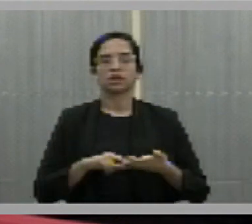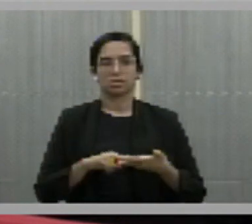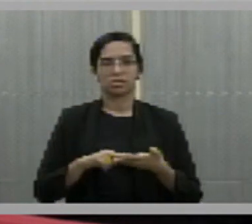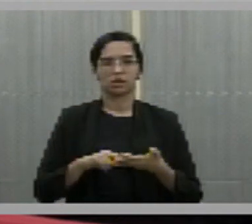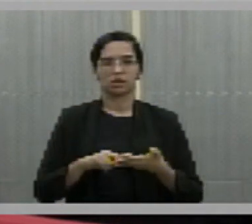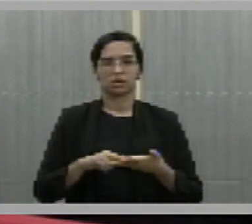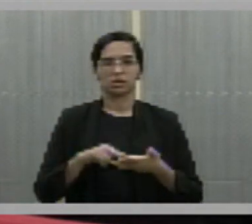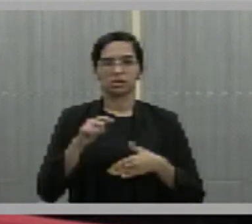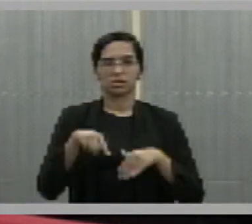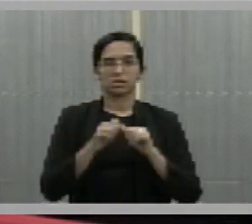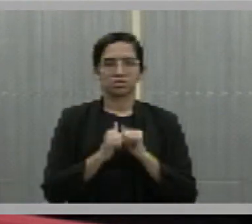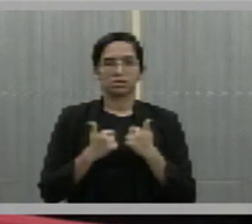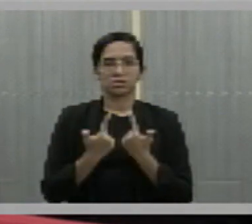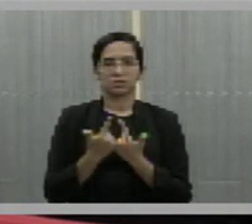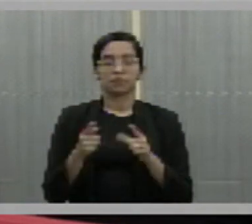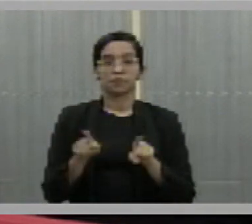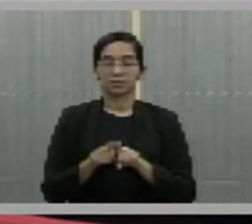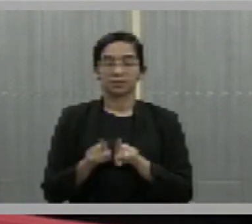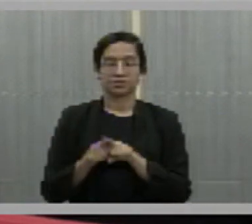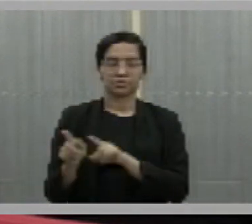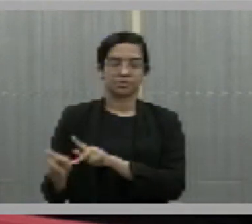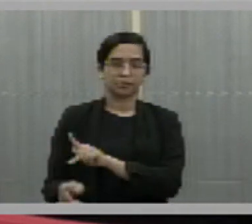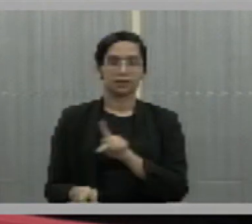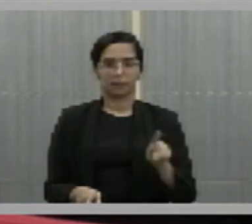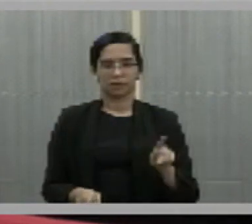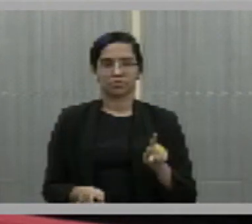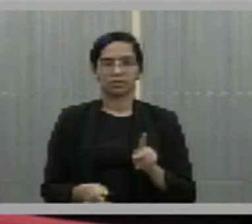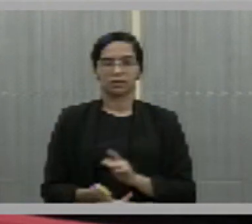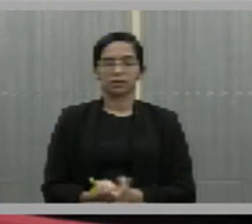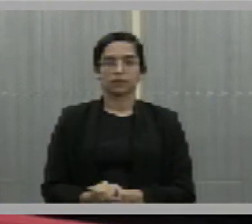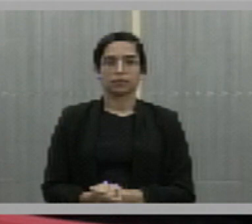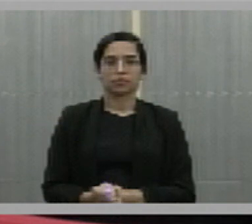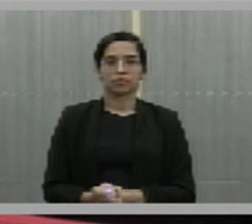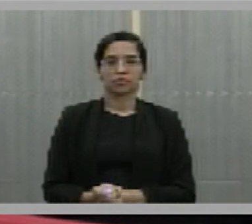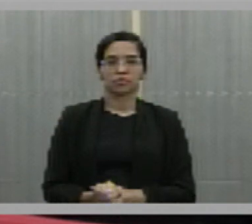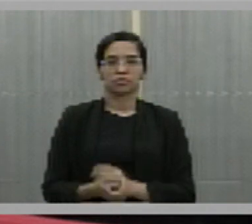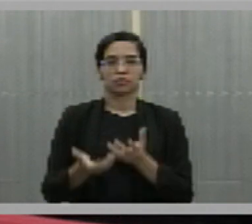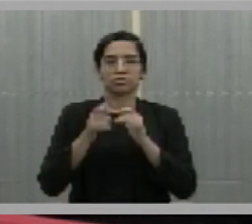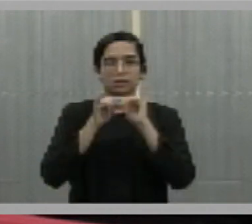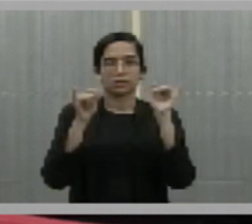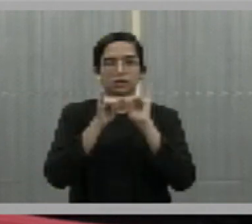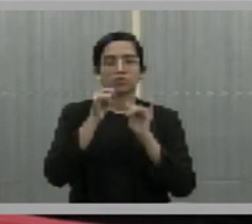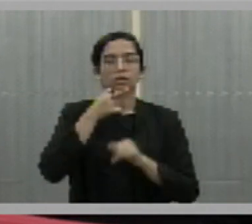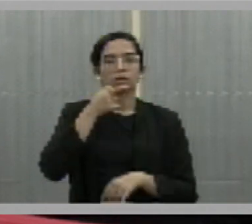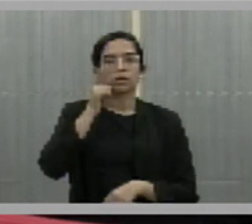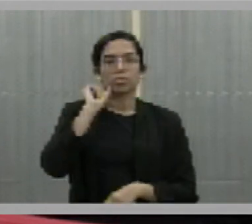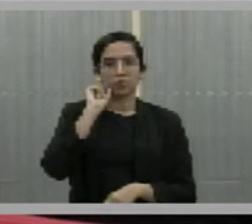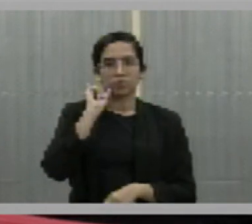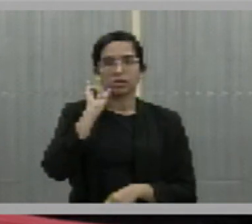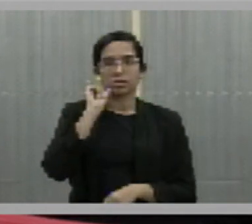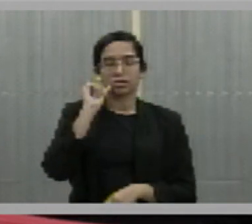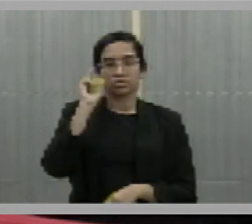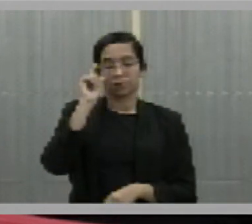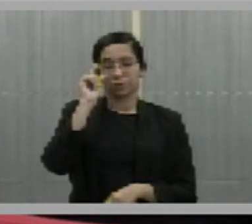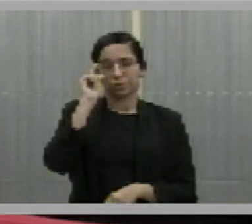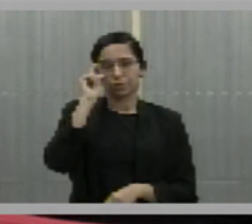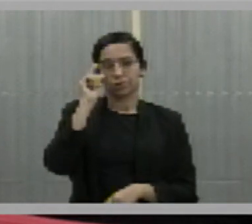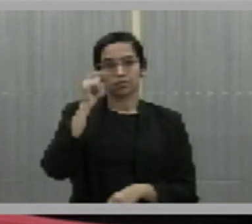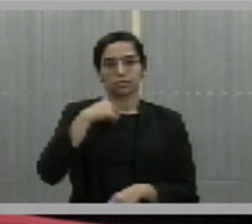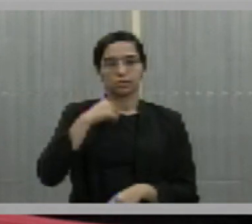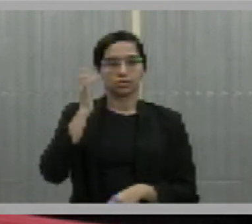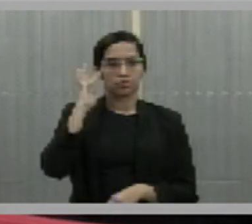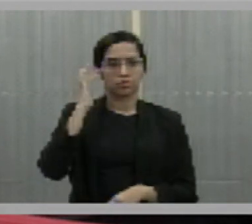essa casa. Também, senhor presidente, por fim, queria registrar que ontem considerei um momento